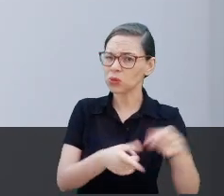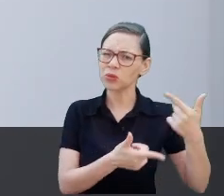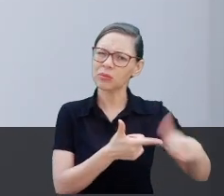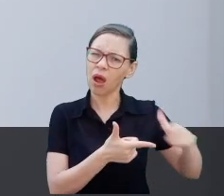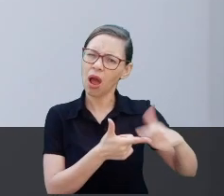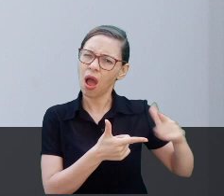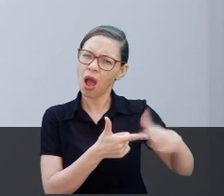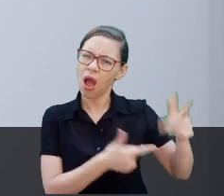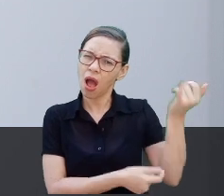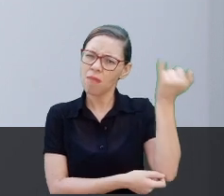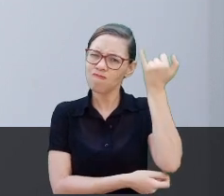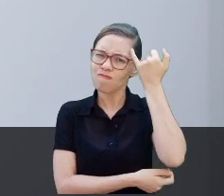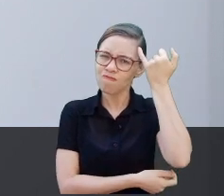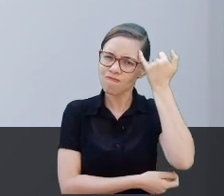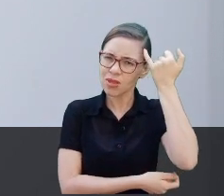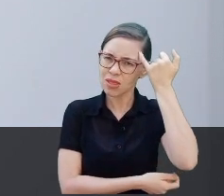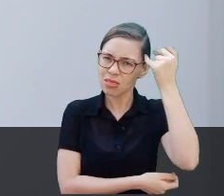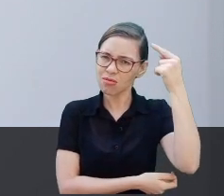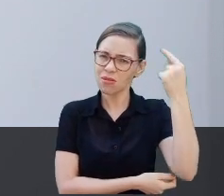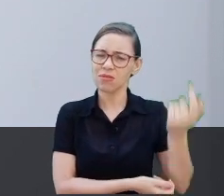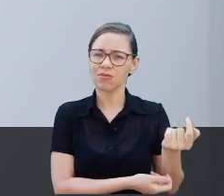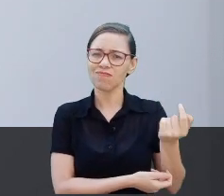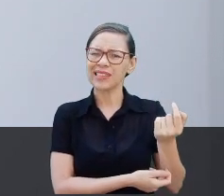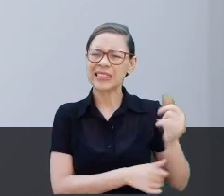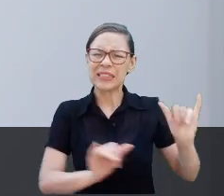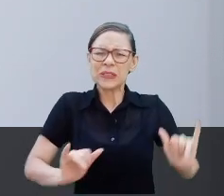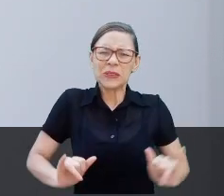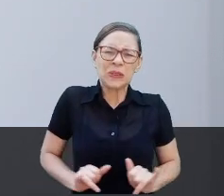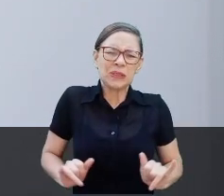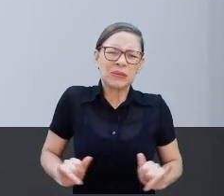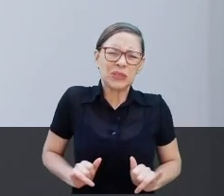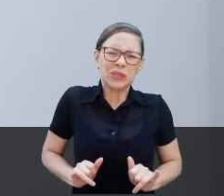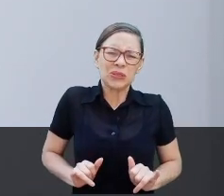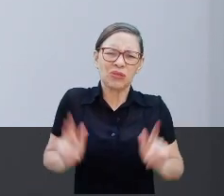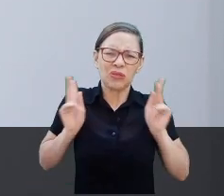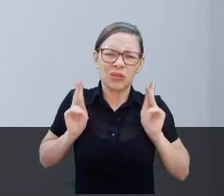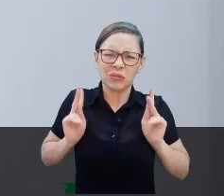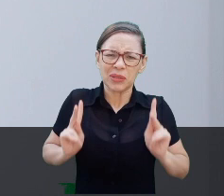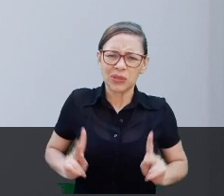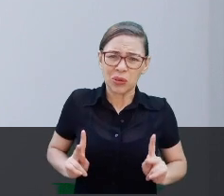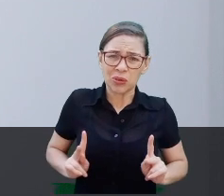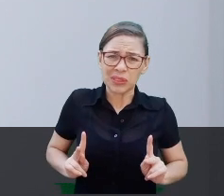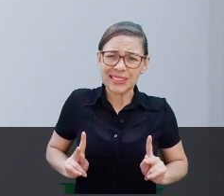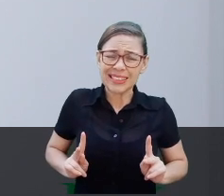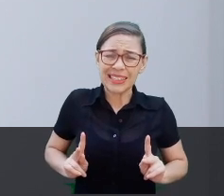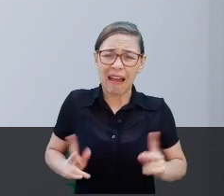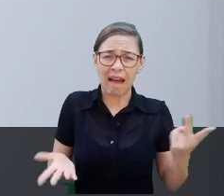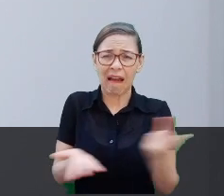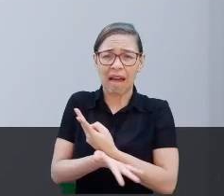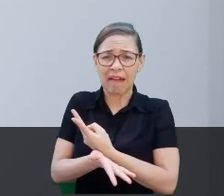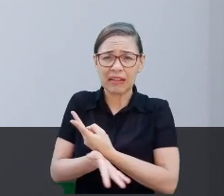longo do tempo e como também os transtornos mentais foram vistos ao longo do tempo, quantas pessoas sofreram e